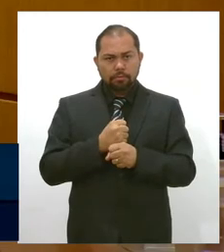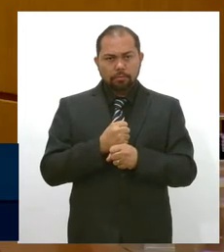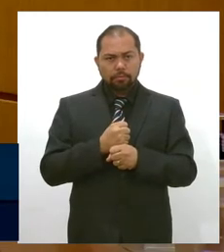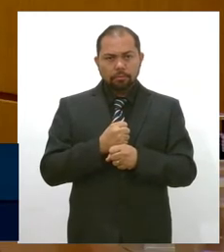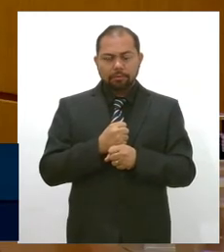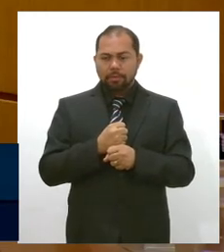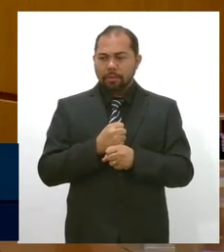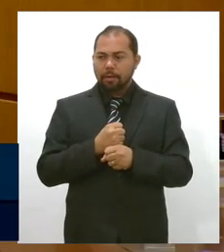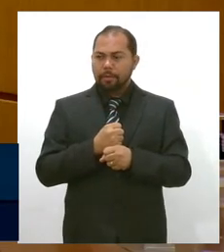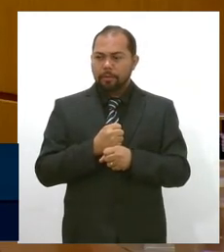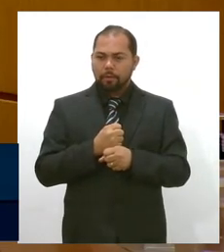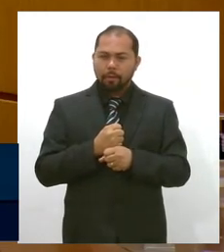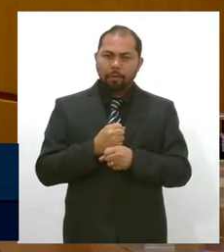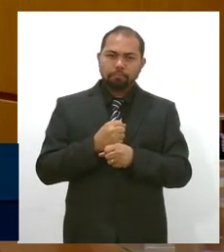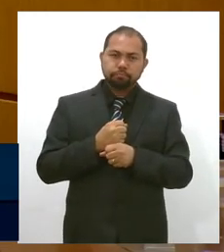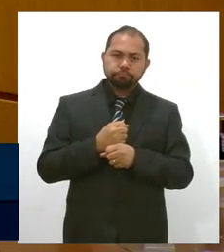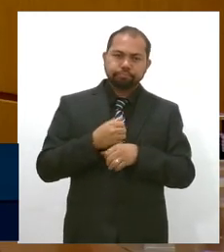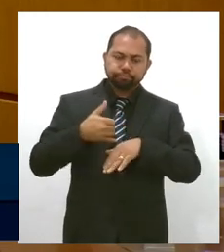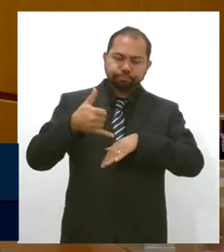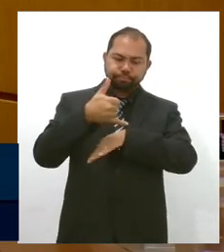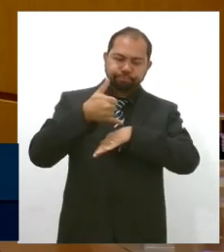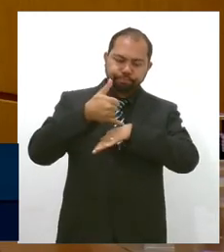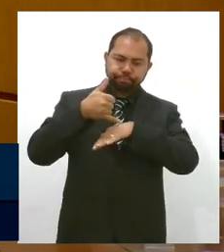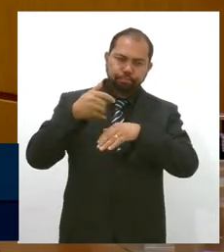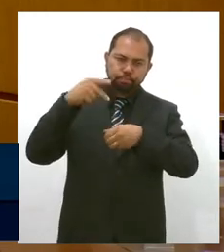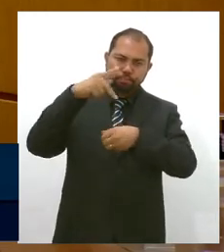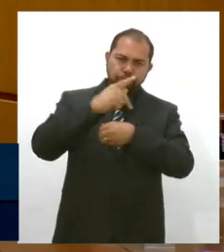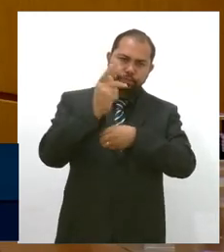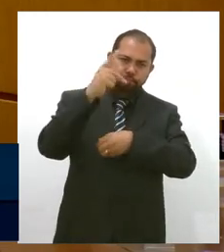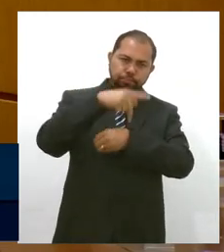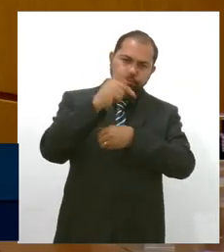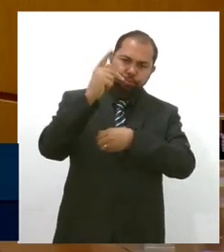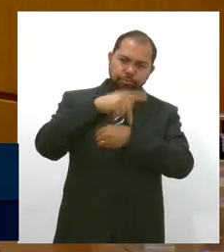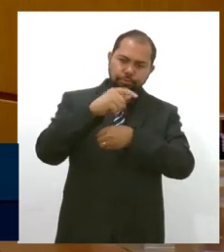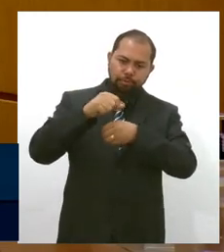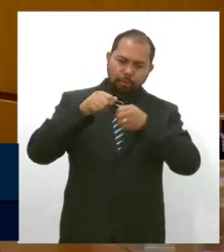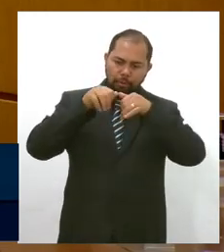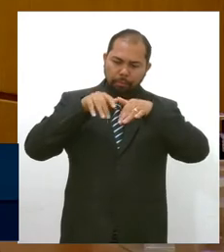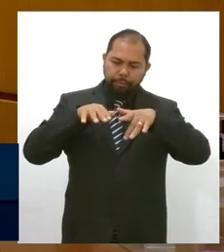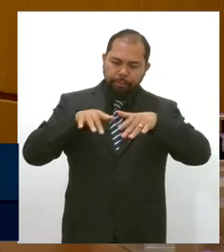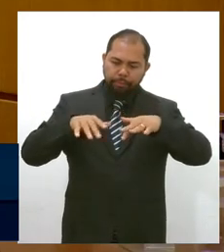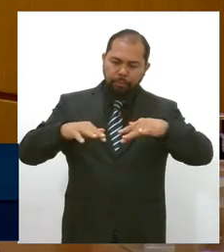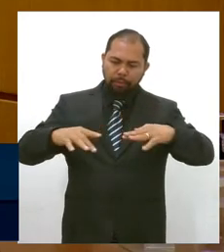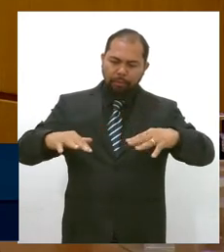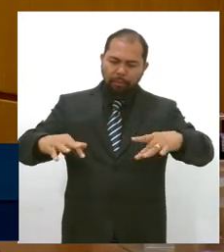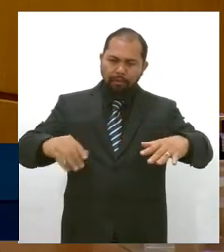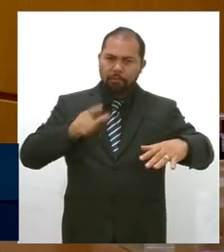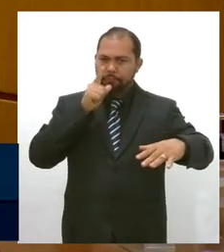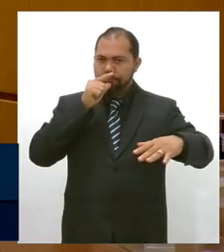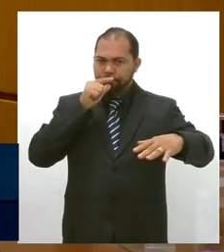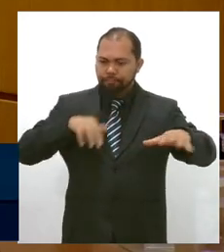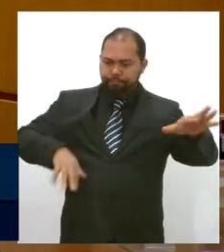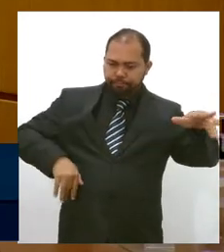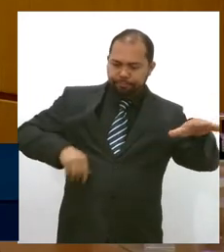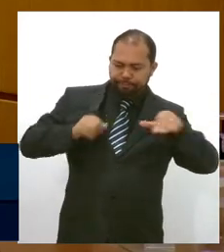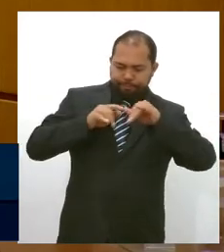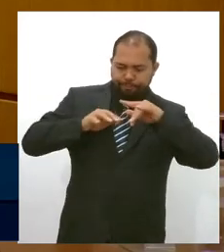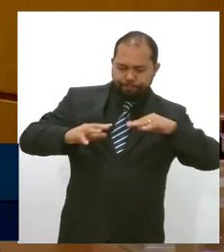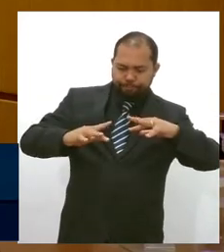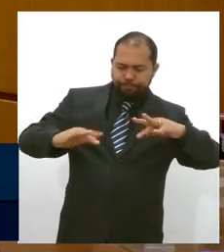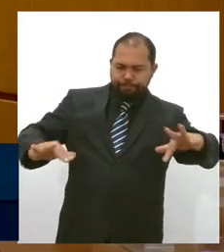2019. Na verdade, o tema do seminário era 3 anos de resistência ao crime do petróleo de 2019. E durante o seminário houve